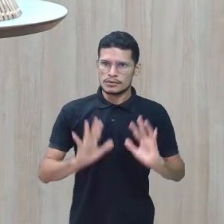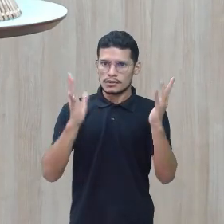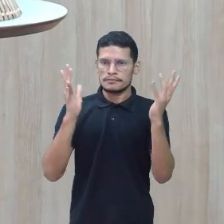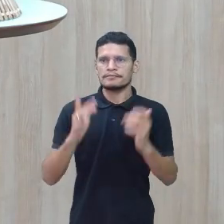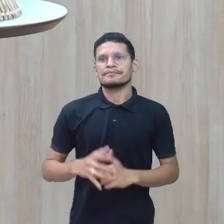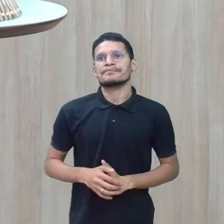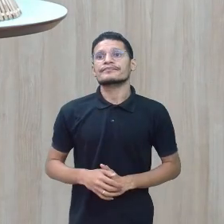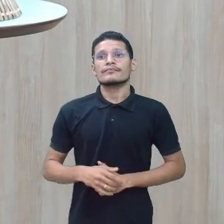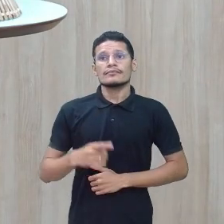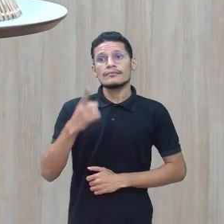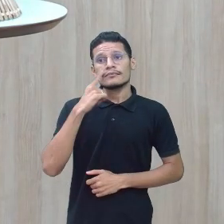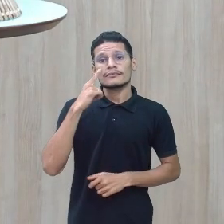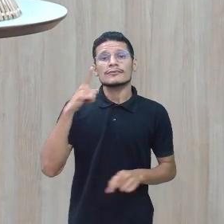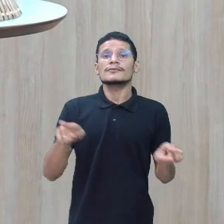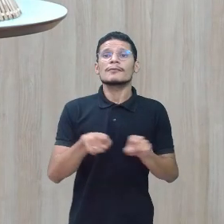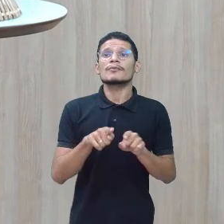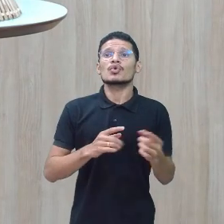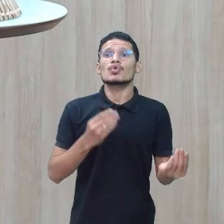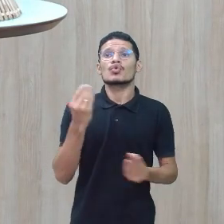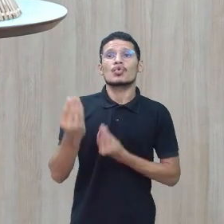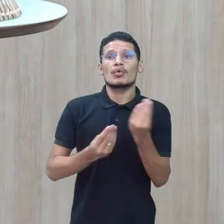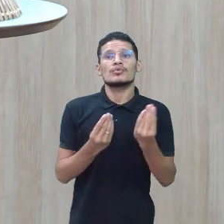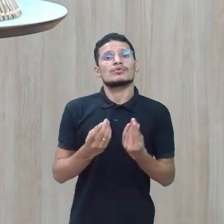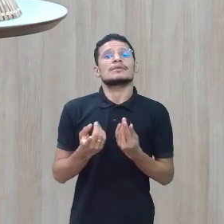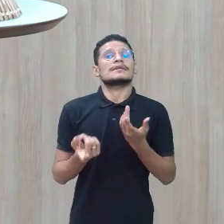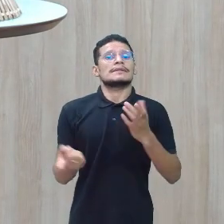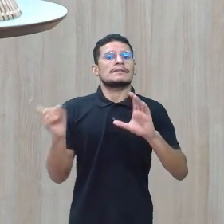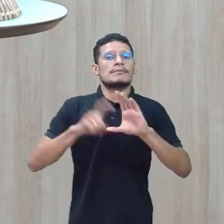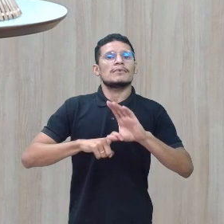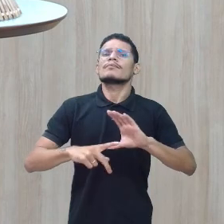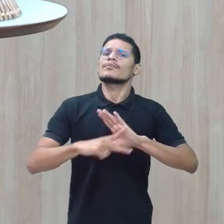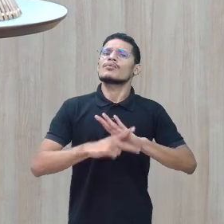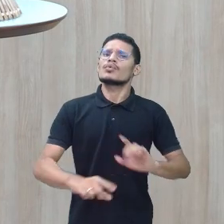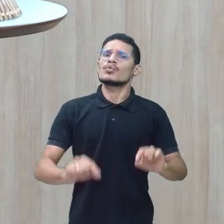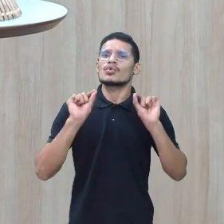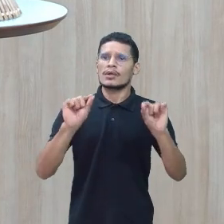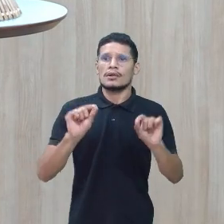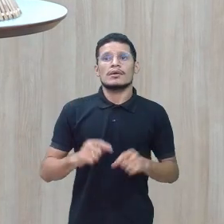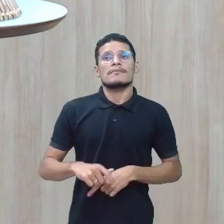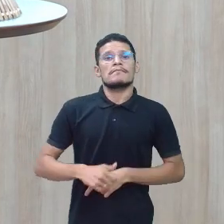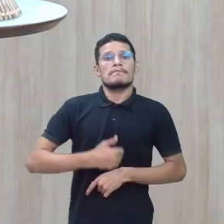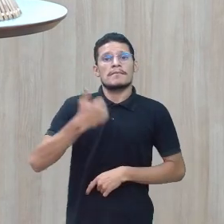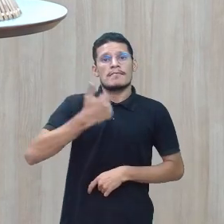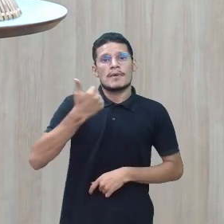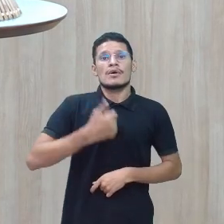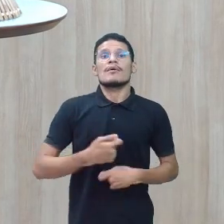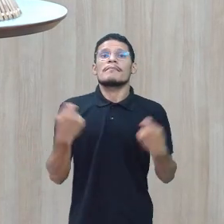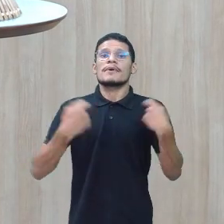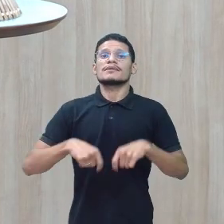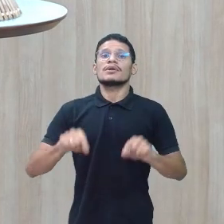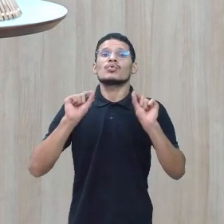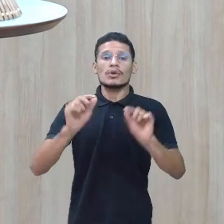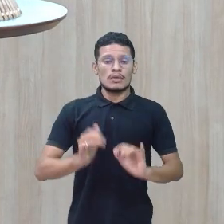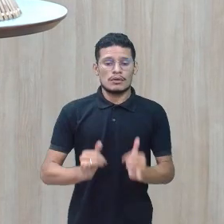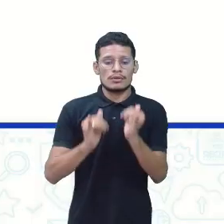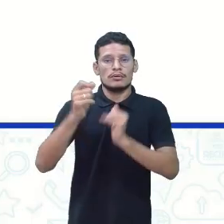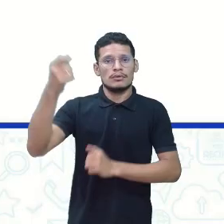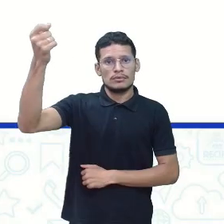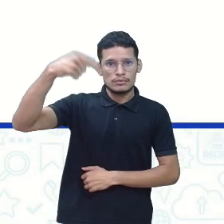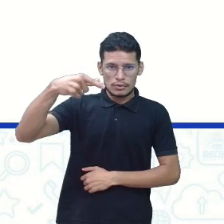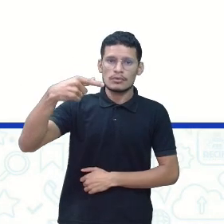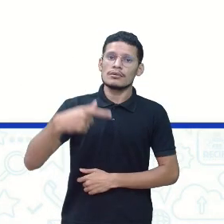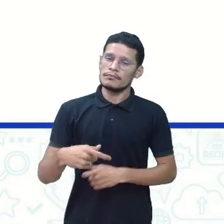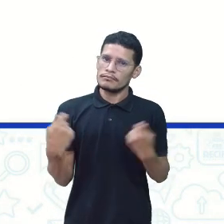E o ciclo da água, ele depende de quê? Primeiro, ele vai depender da